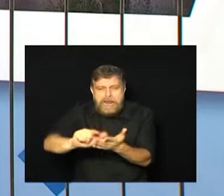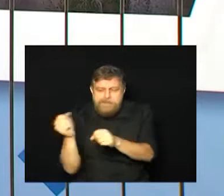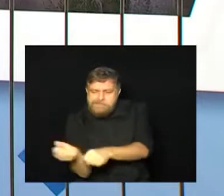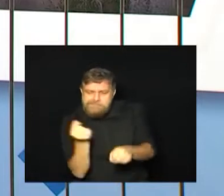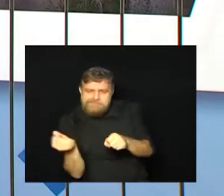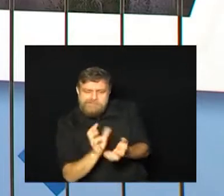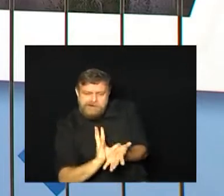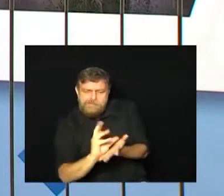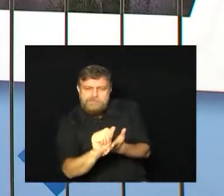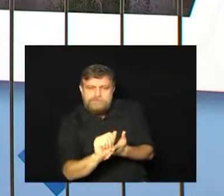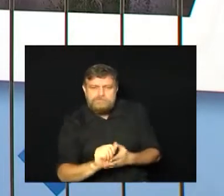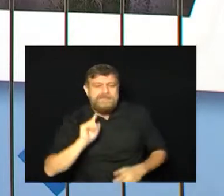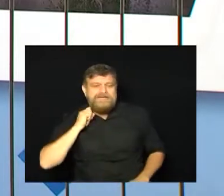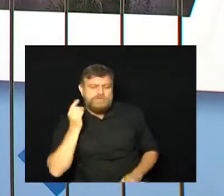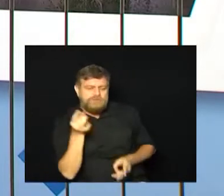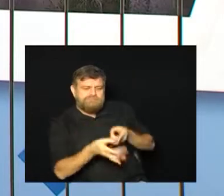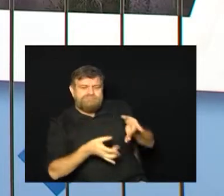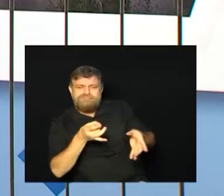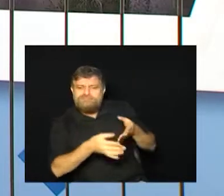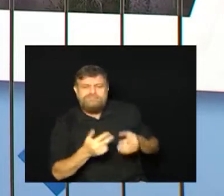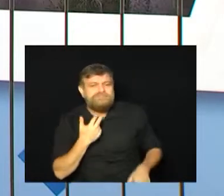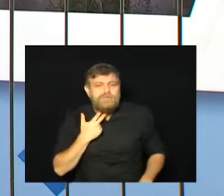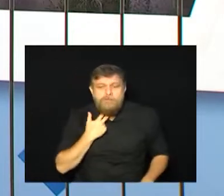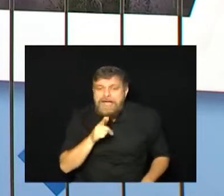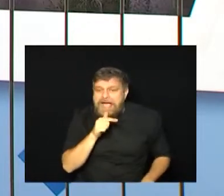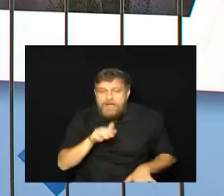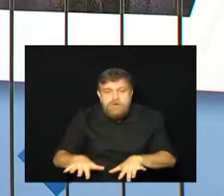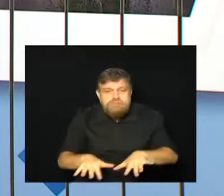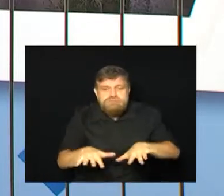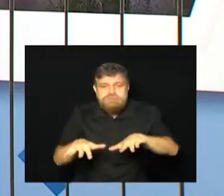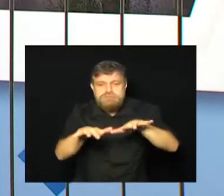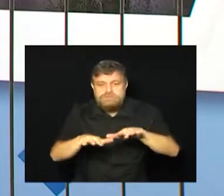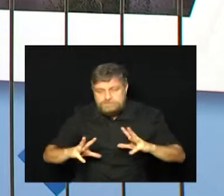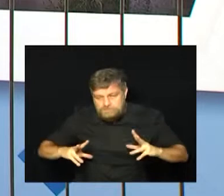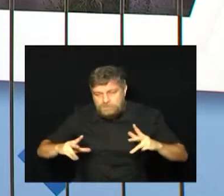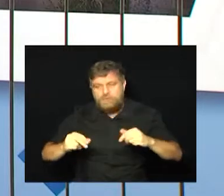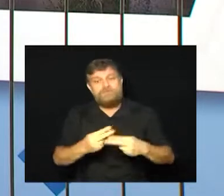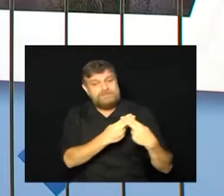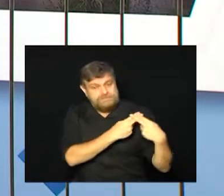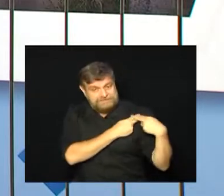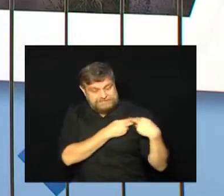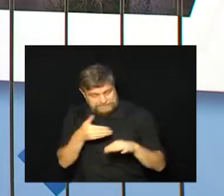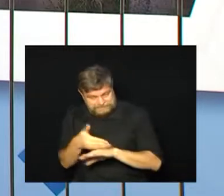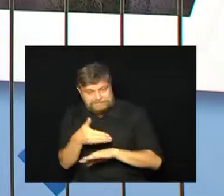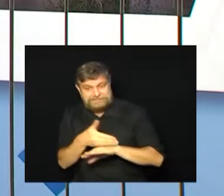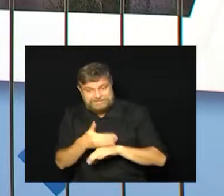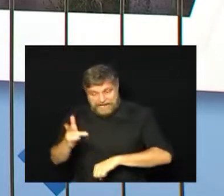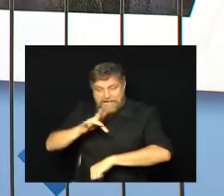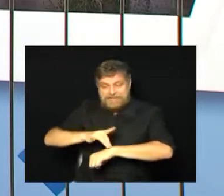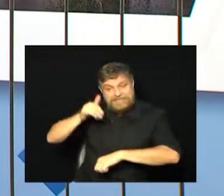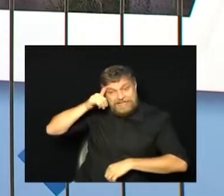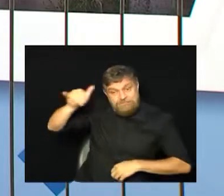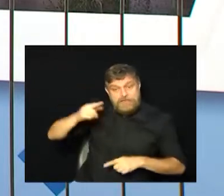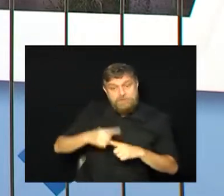esse recipiente no lixo, para não acumular água. Todo mundo precisa participar desse combate contra a dengue, até porque,